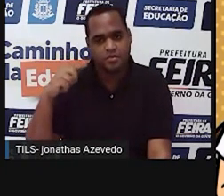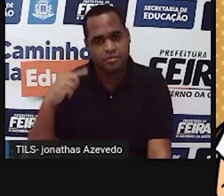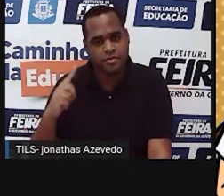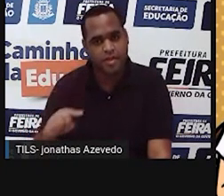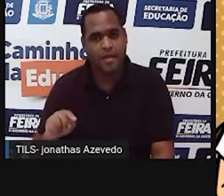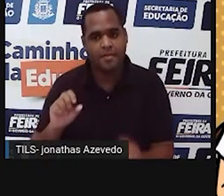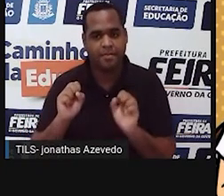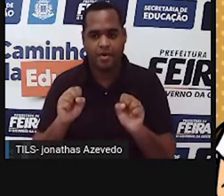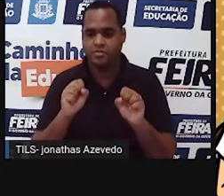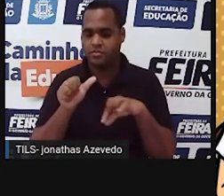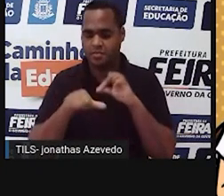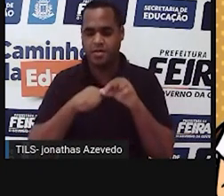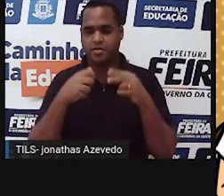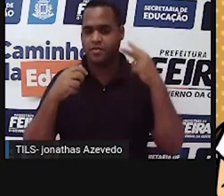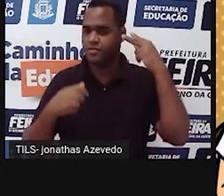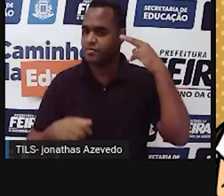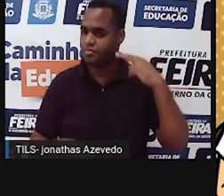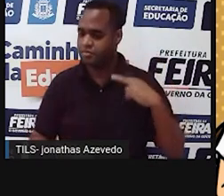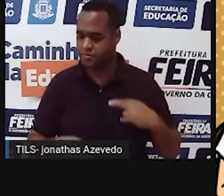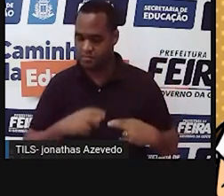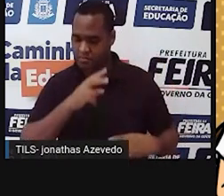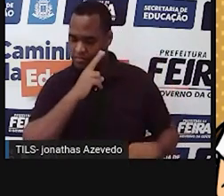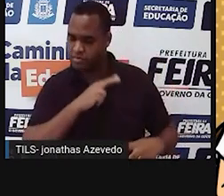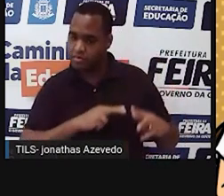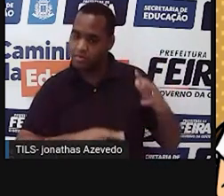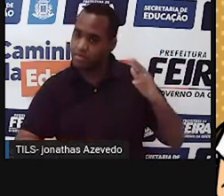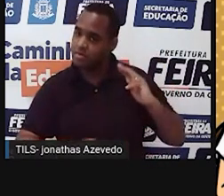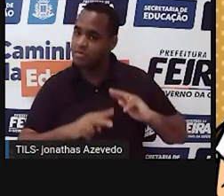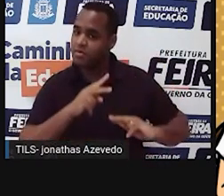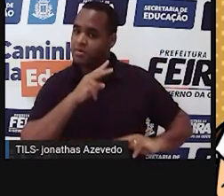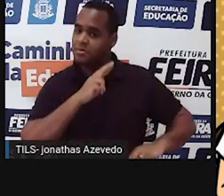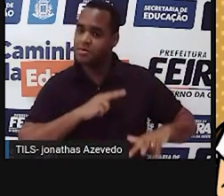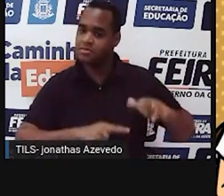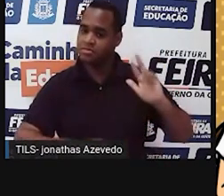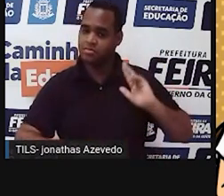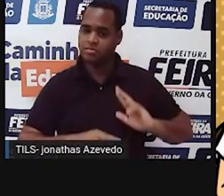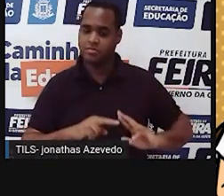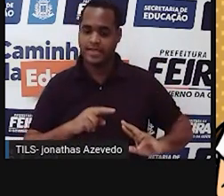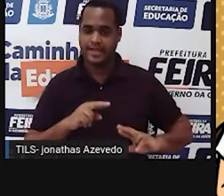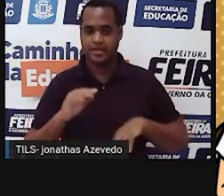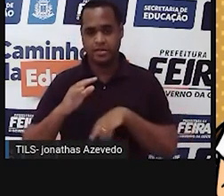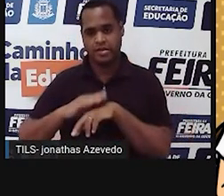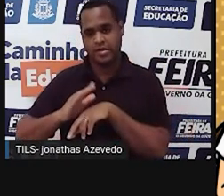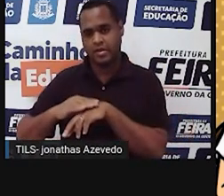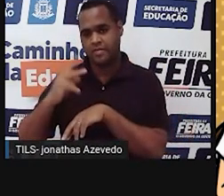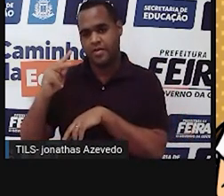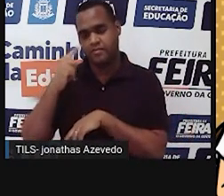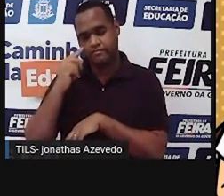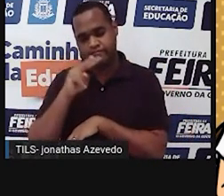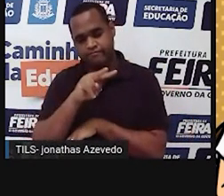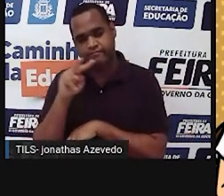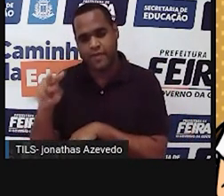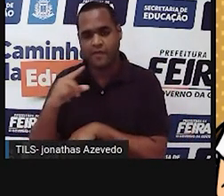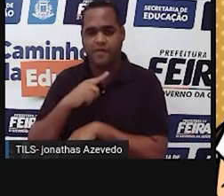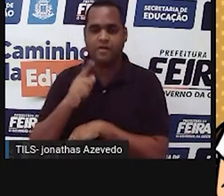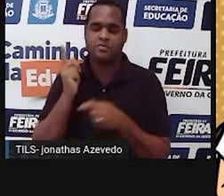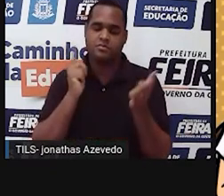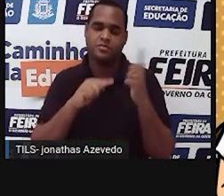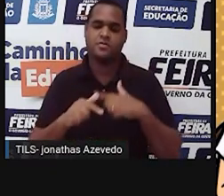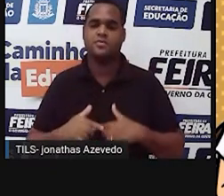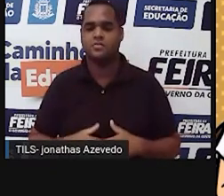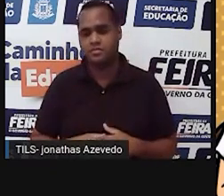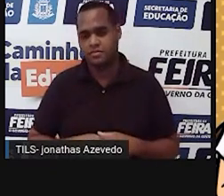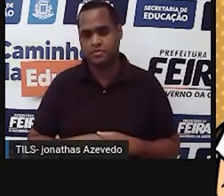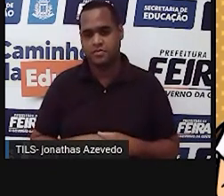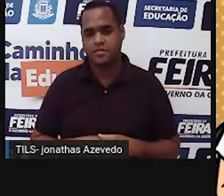e daqui a pouco ela faz alguma coisa e fica com o cabelo liso. Isso é o fenótipo, é a característica observável que a gente consegue ver.